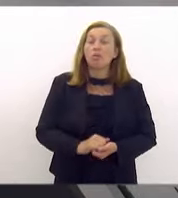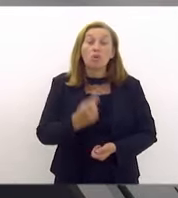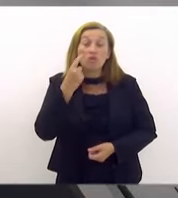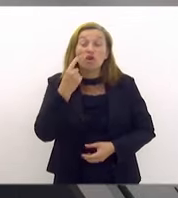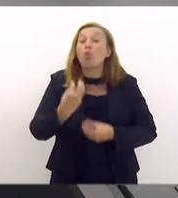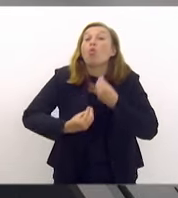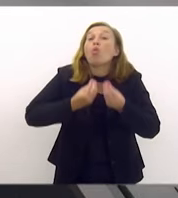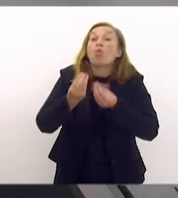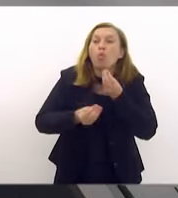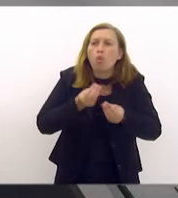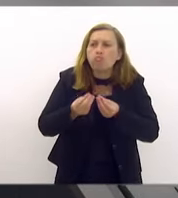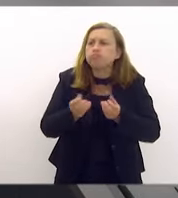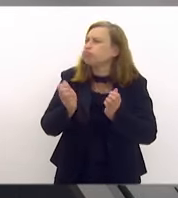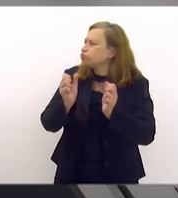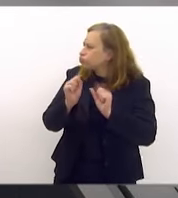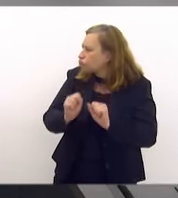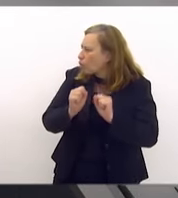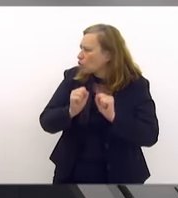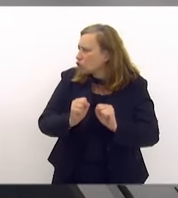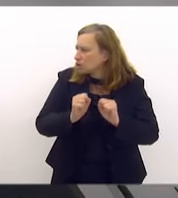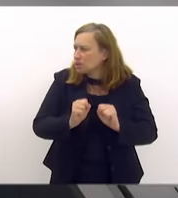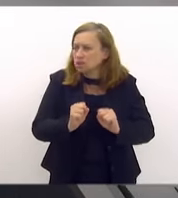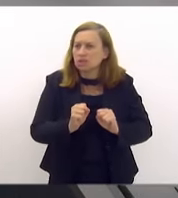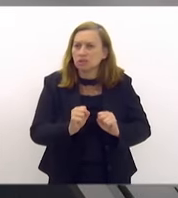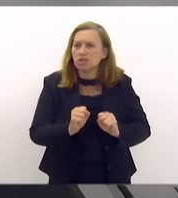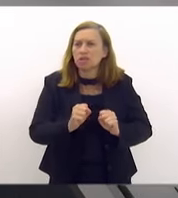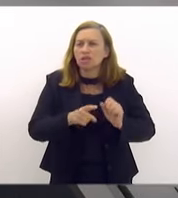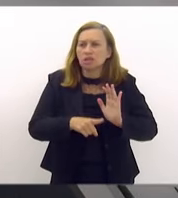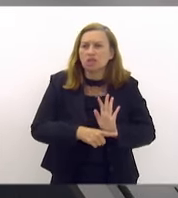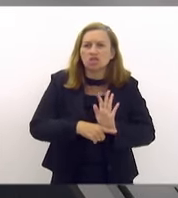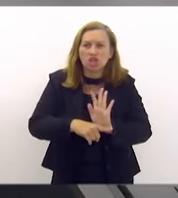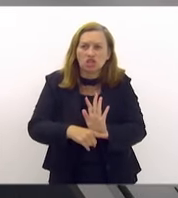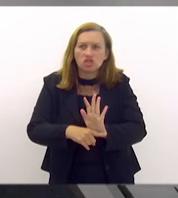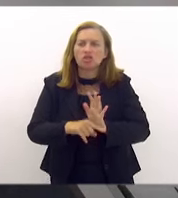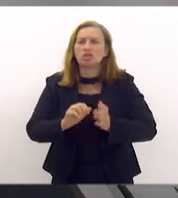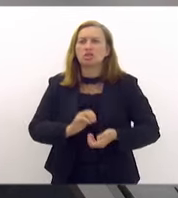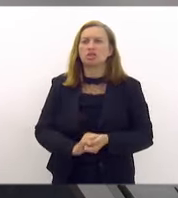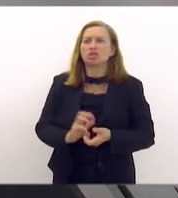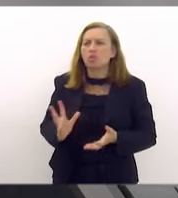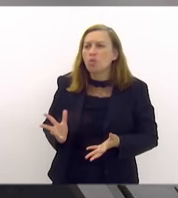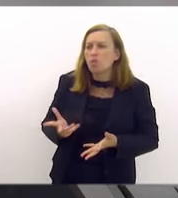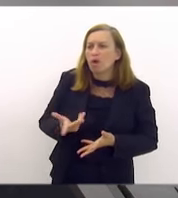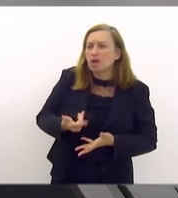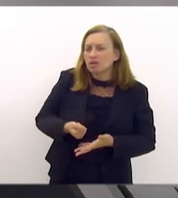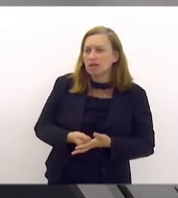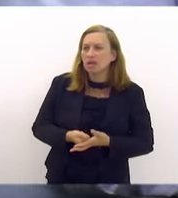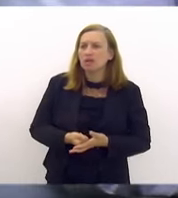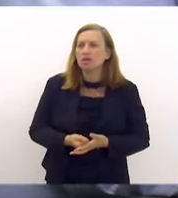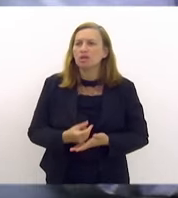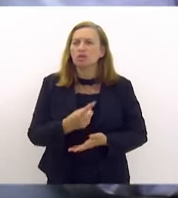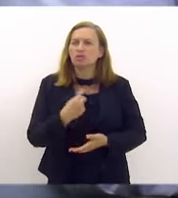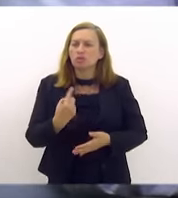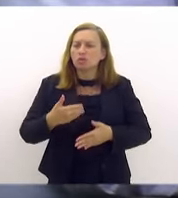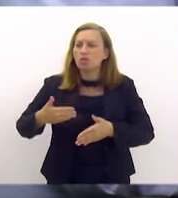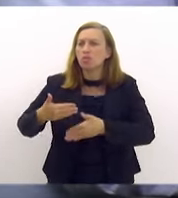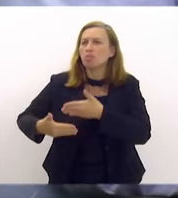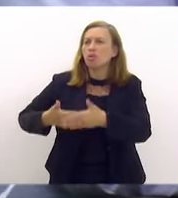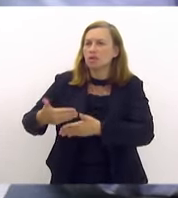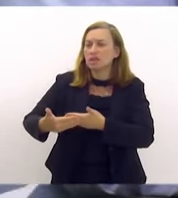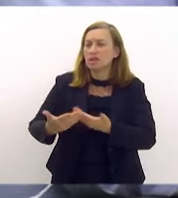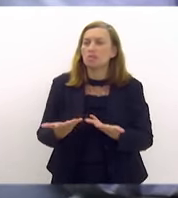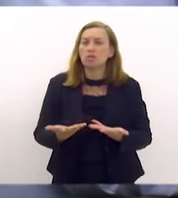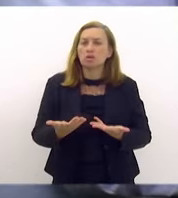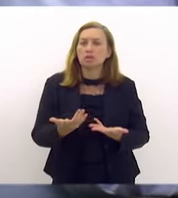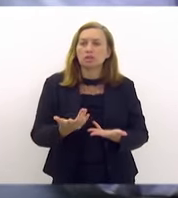como possíveis eh de contribuir de maneira eficaz e eficiente pro nosso processo E é